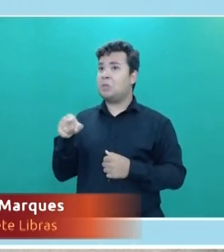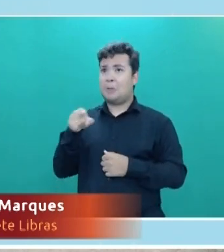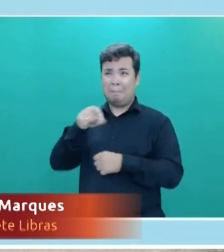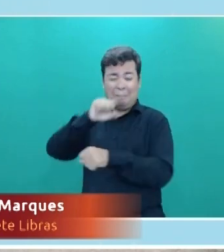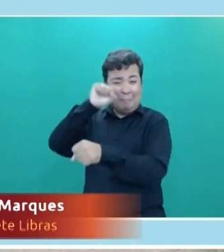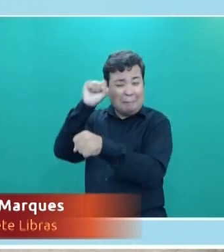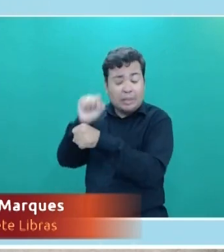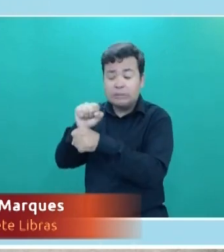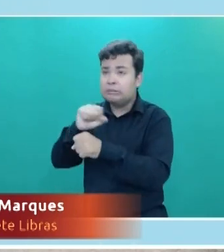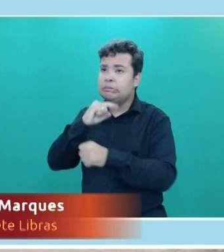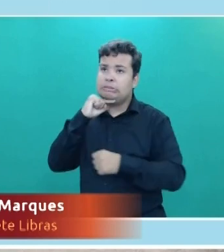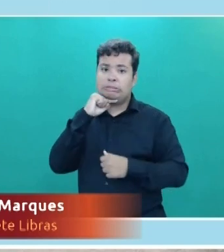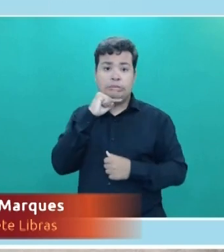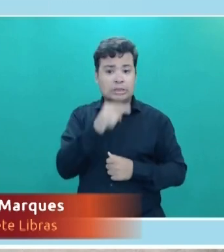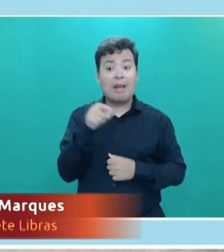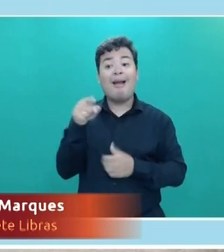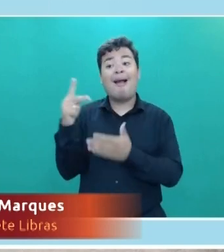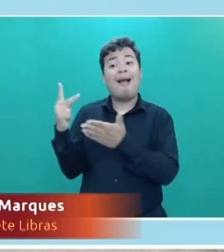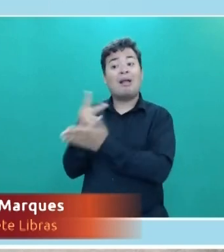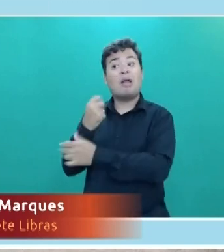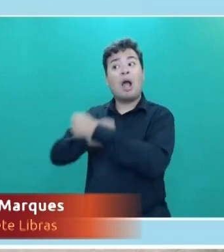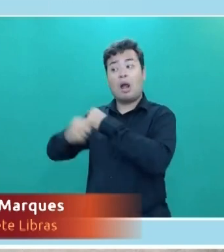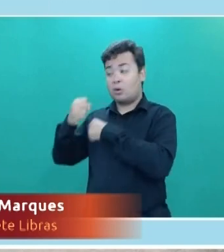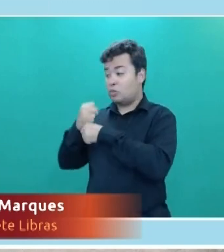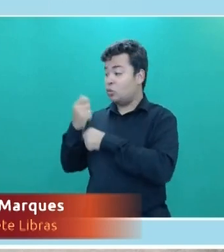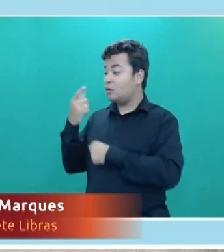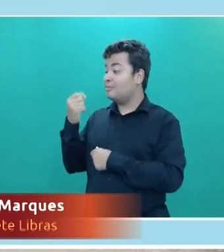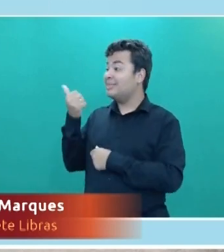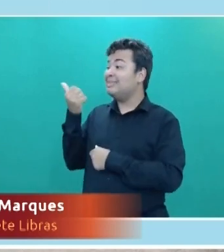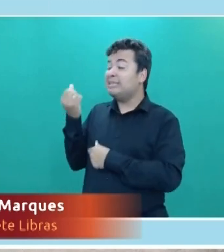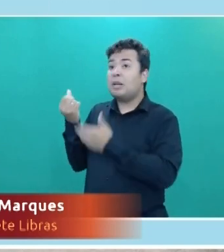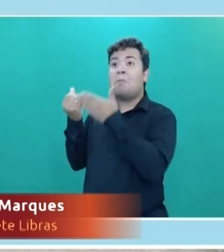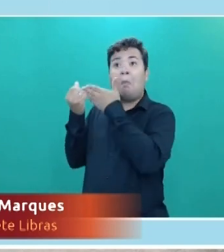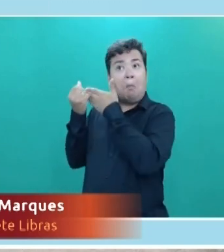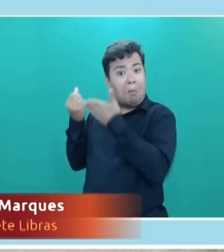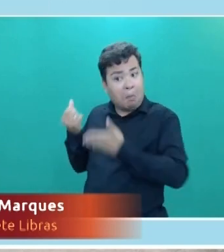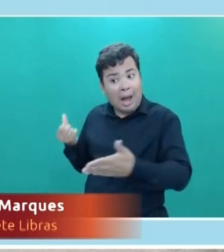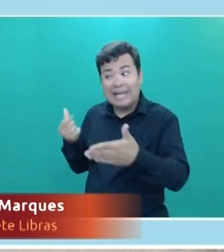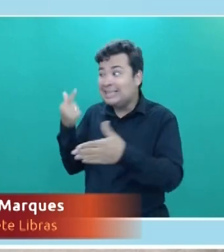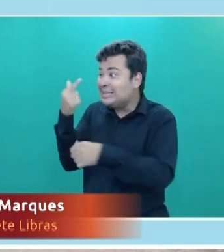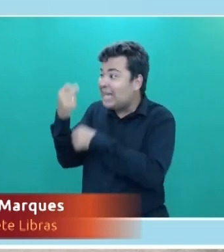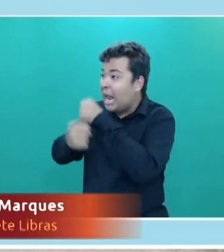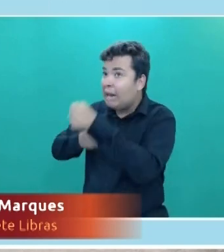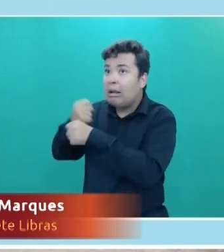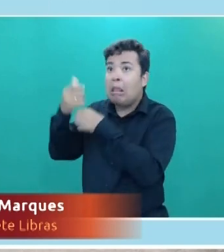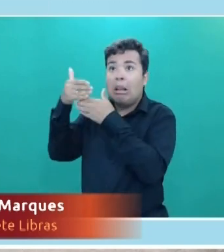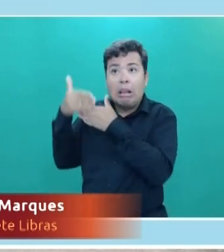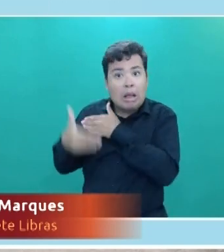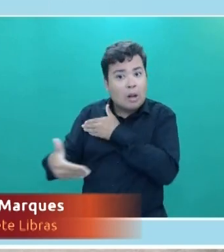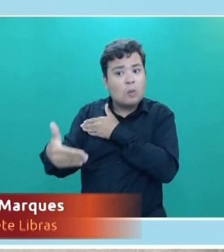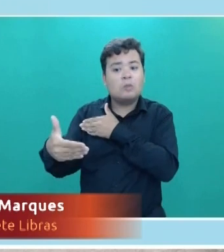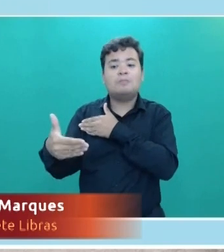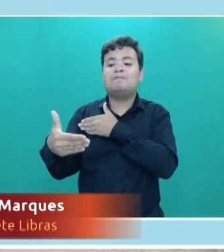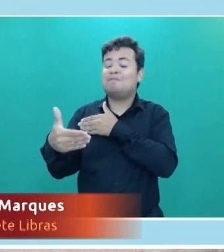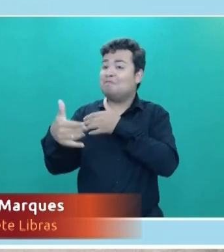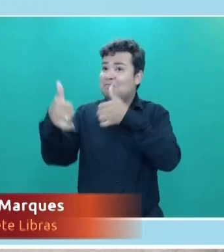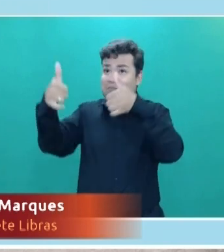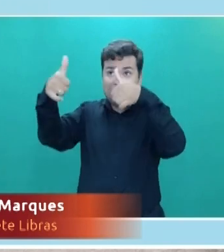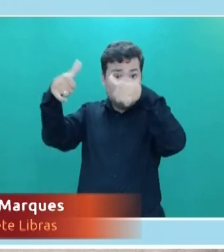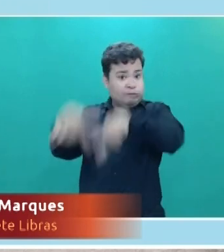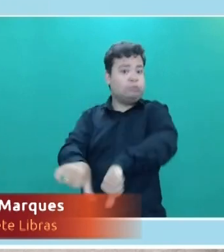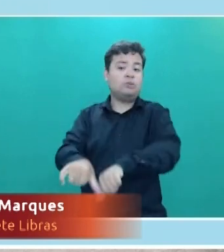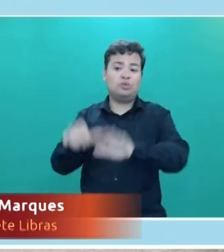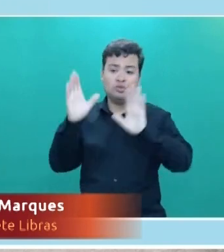de 2016 ainda, já estava imparável. Hoje nós estamos 7 anos depois, está um tanto pior, Tá